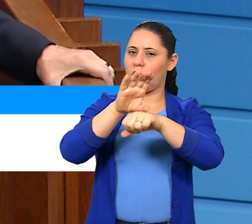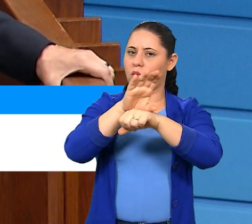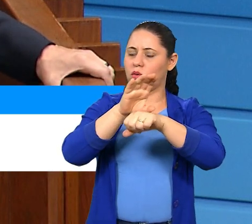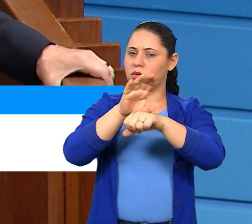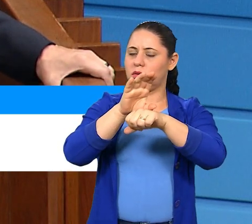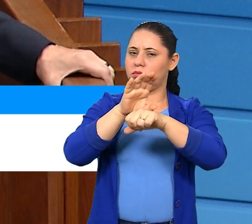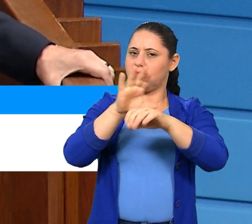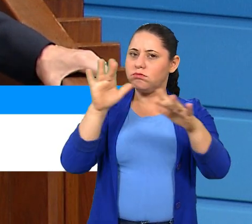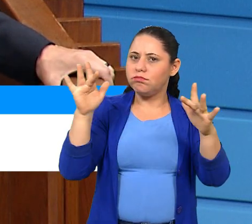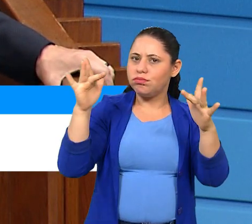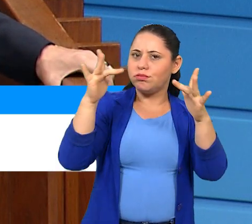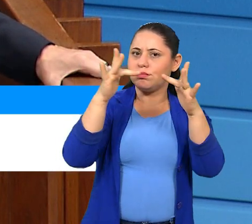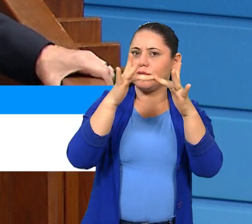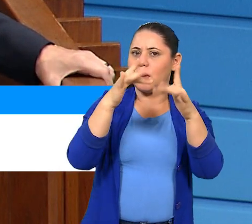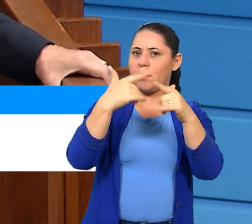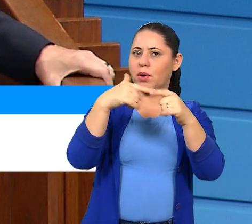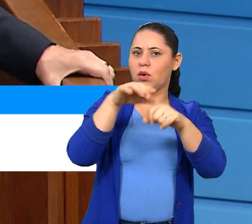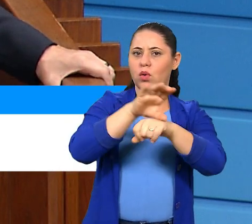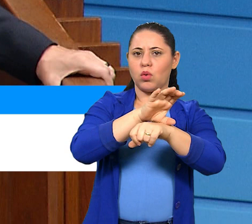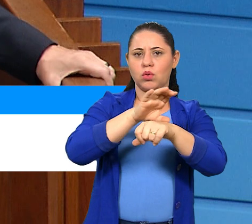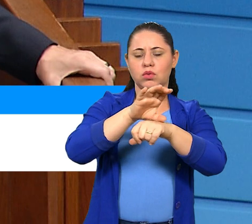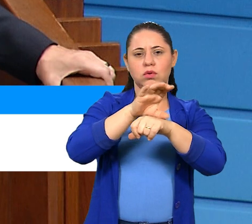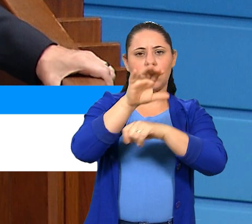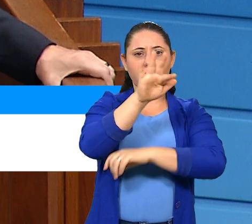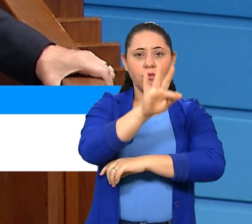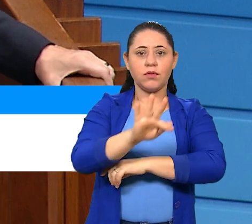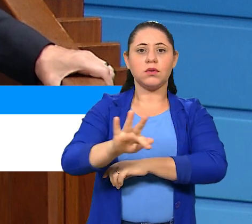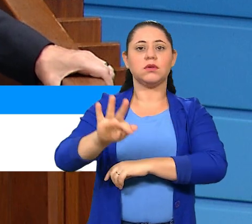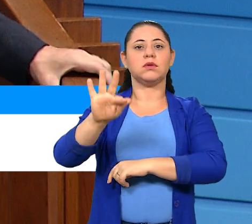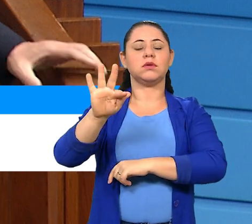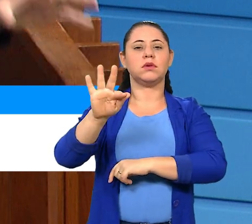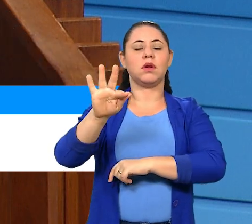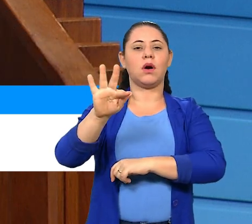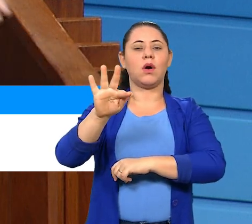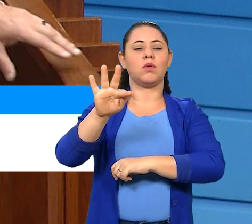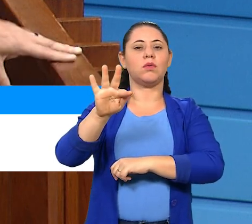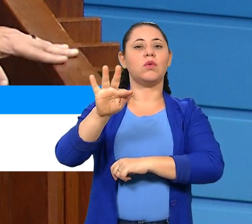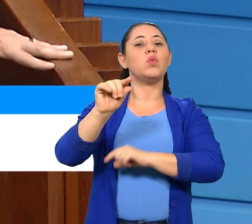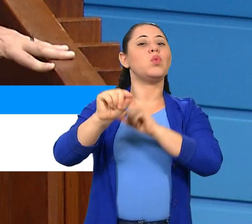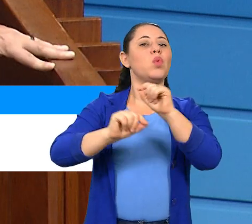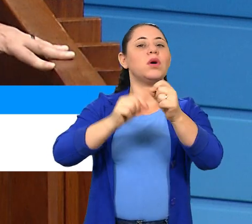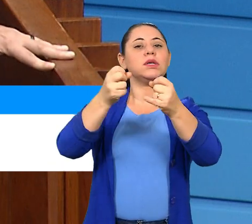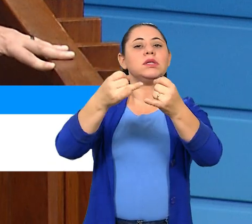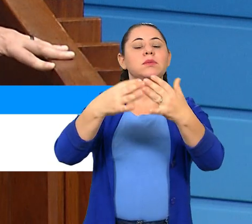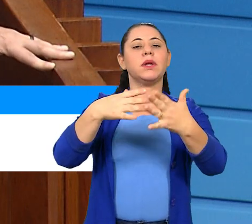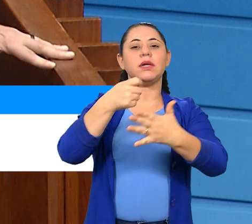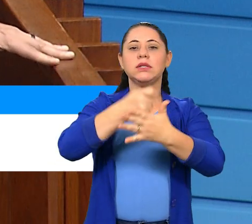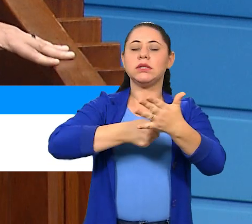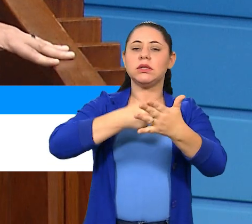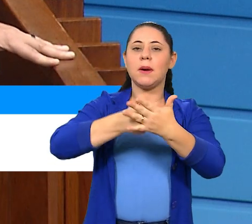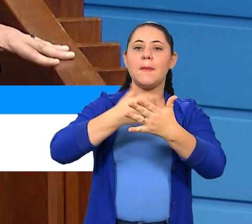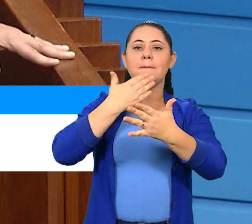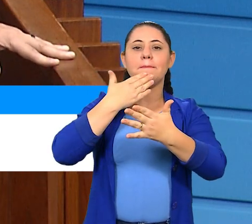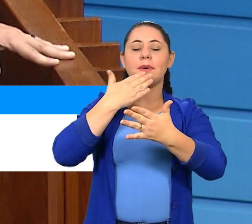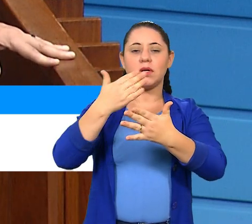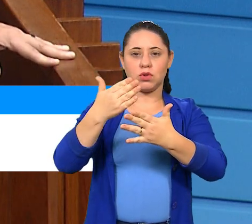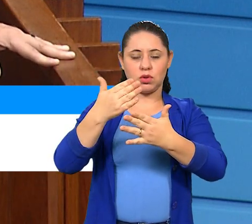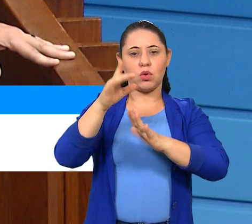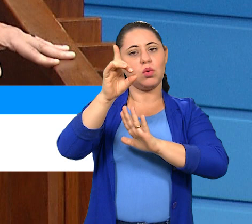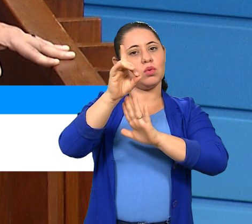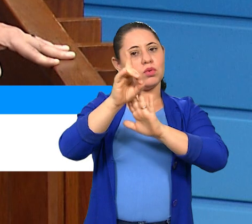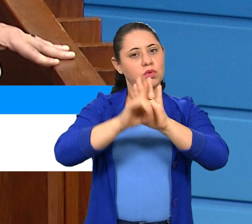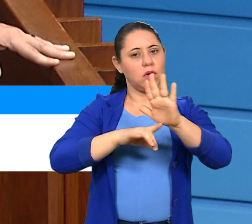tudo dentro da Constituição porque a nossa Constituição Federal ela garante